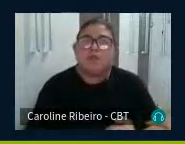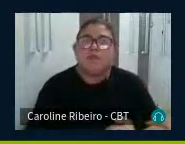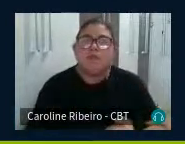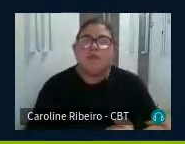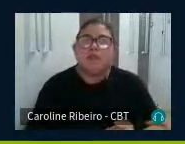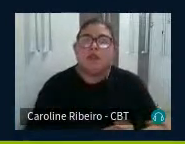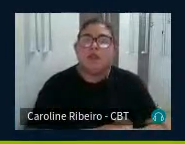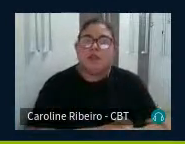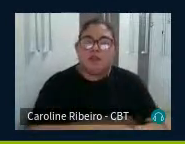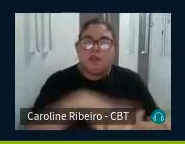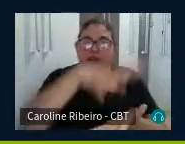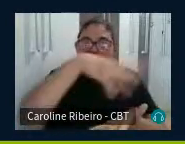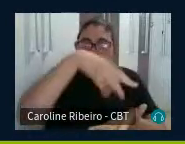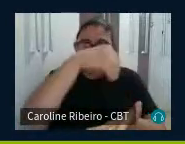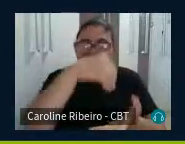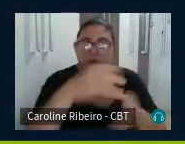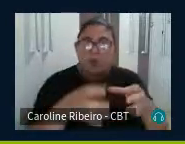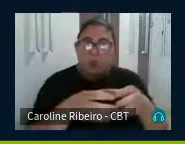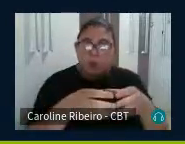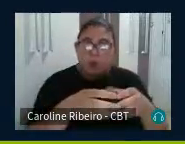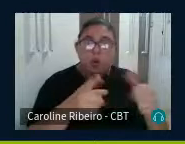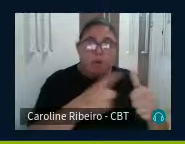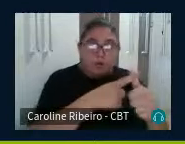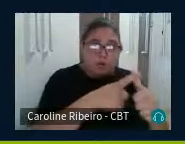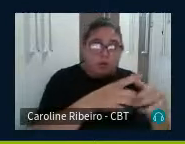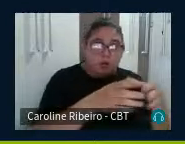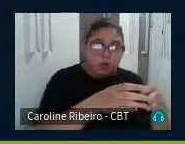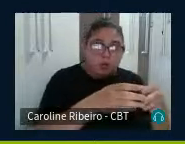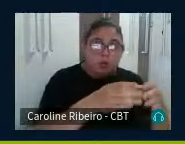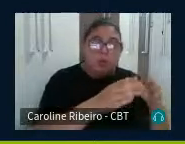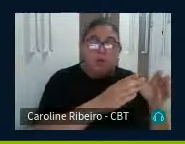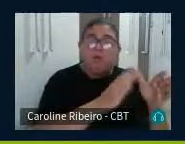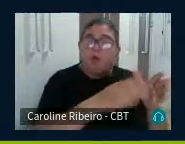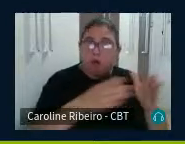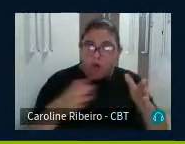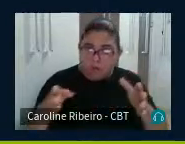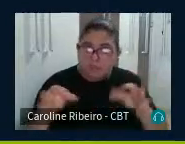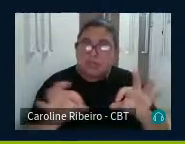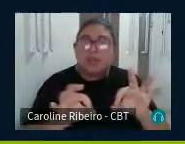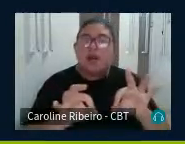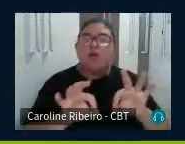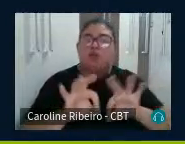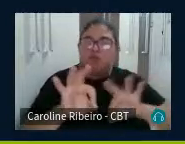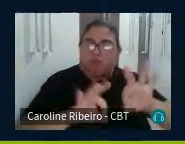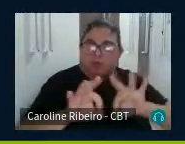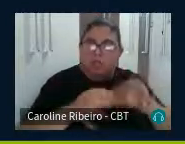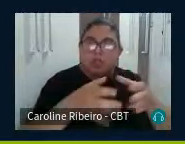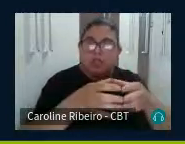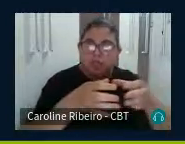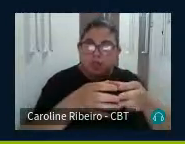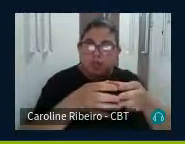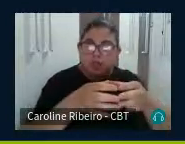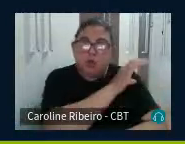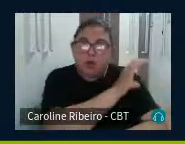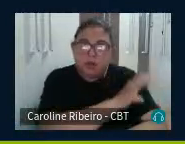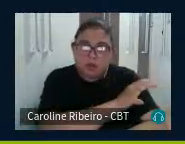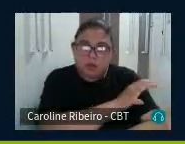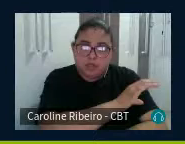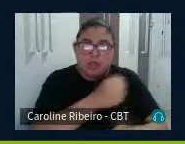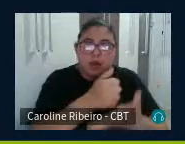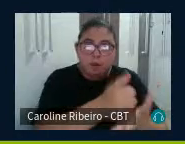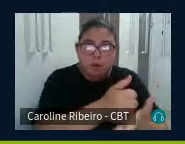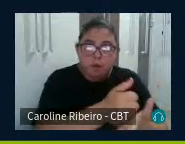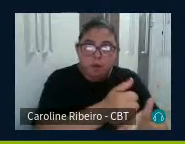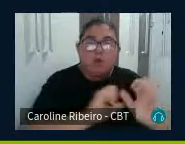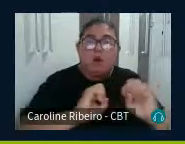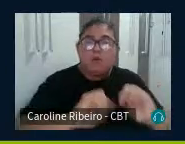Nesse novo grupo, o primeiro grupo, ele foi organizado apenas com a equipe da coordenação de apoio ao ensino, porque